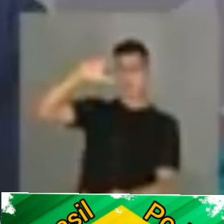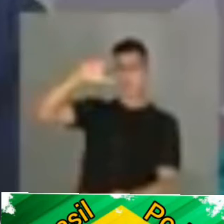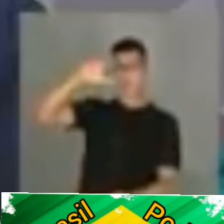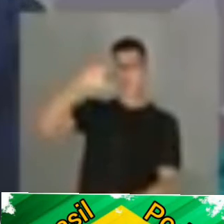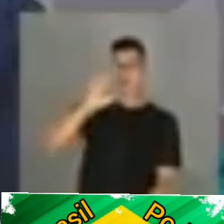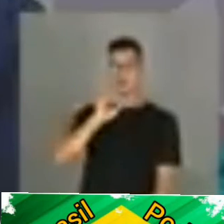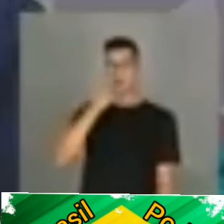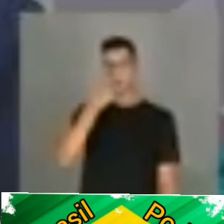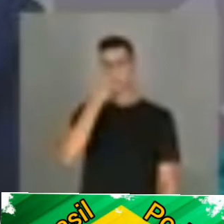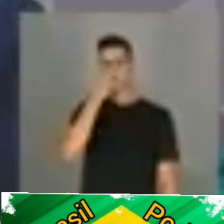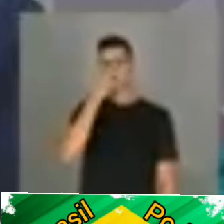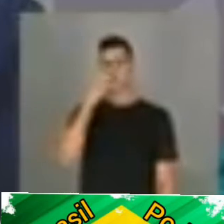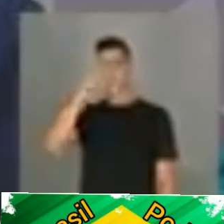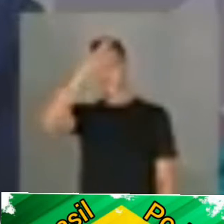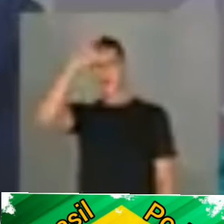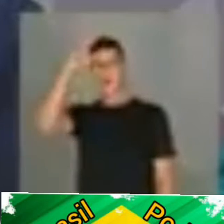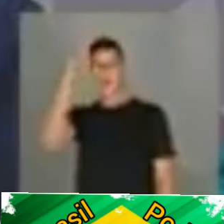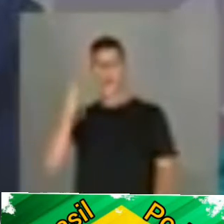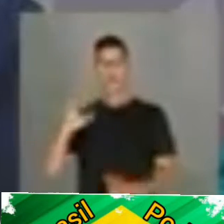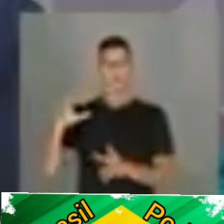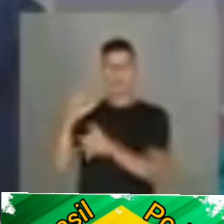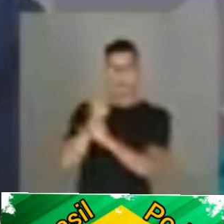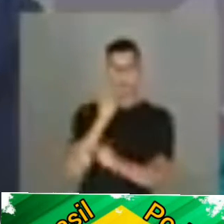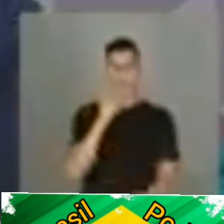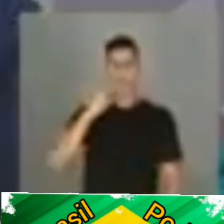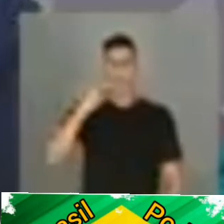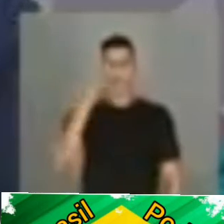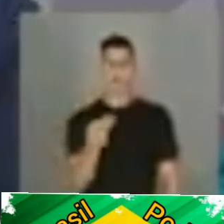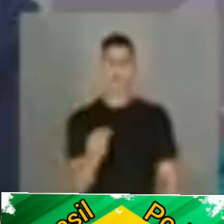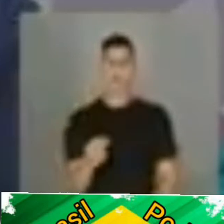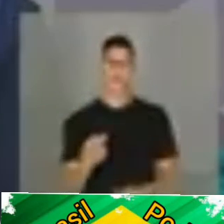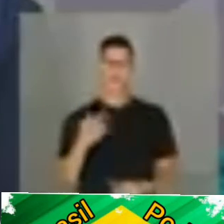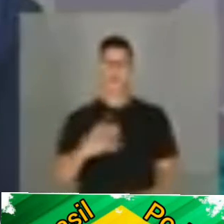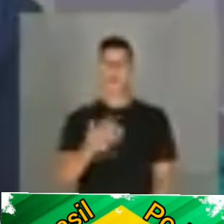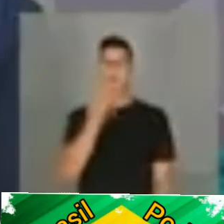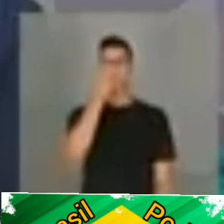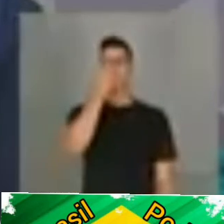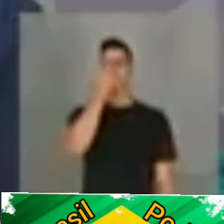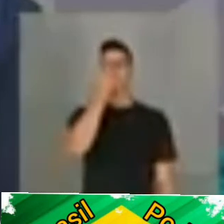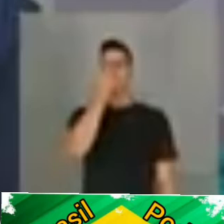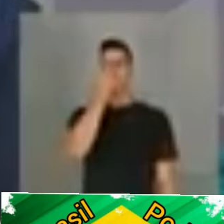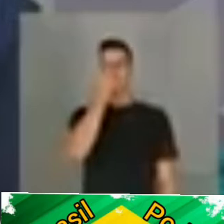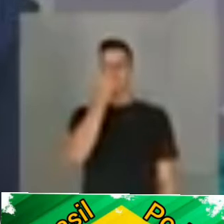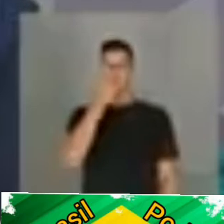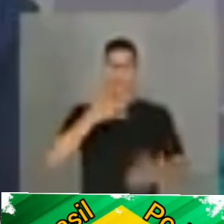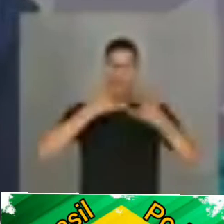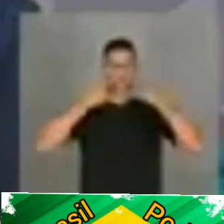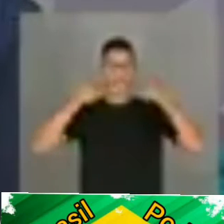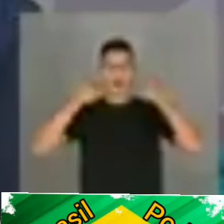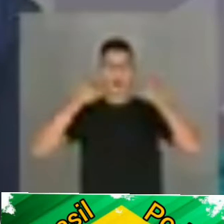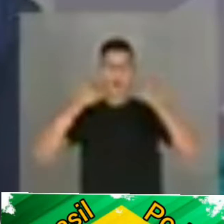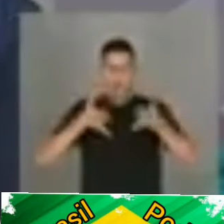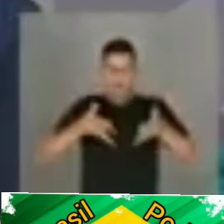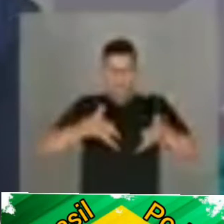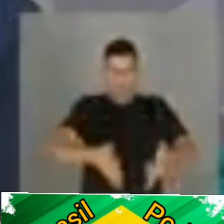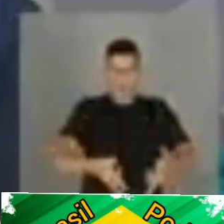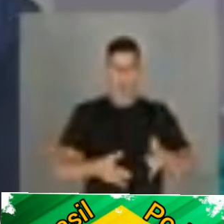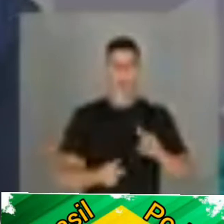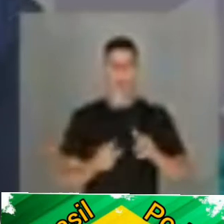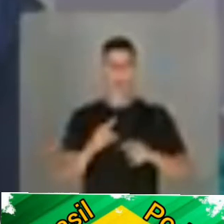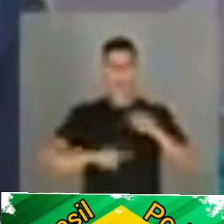Manaus no valor de 1 milhão de réu respiradores máscaras camas